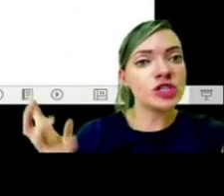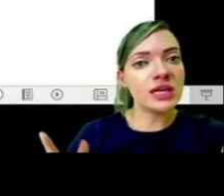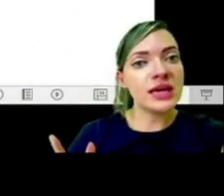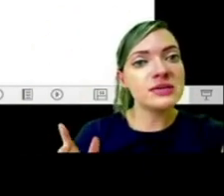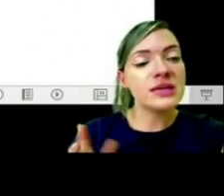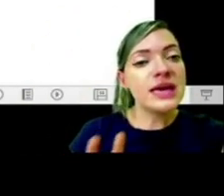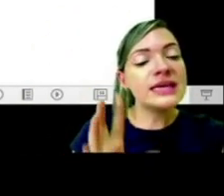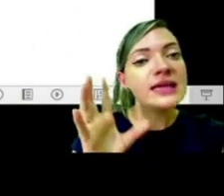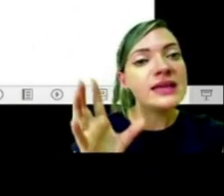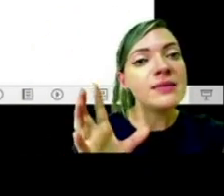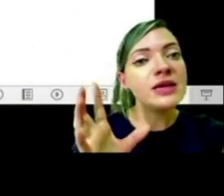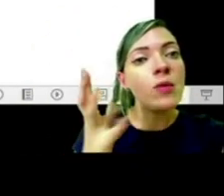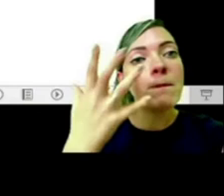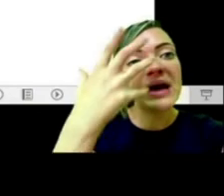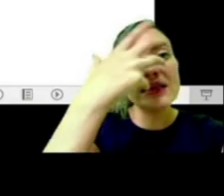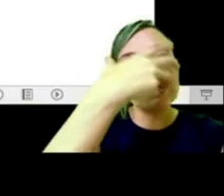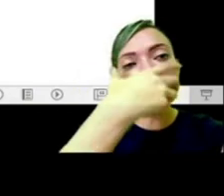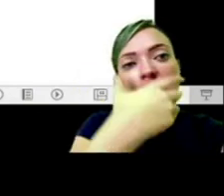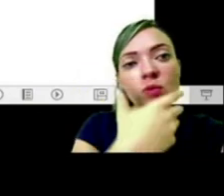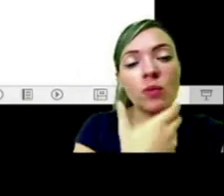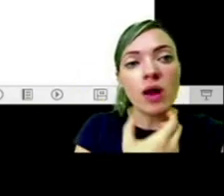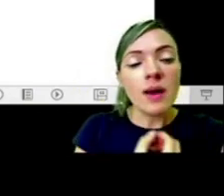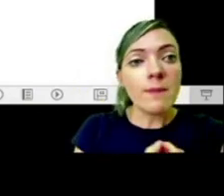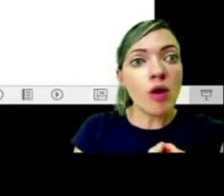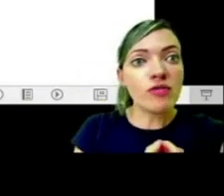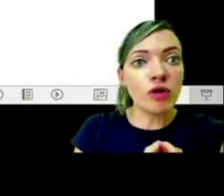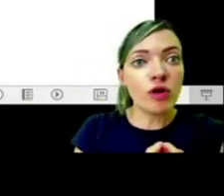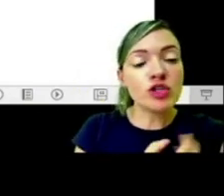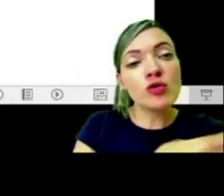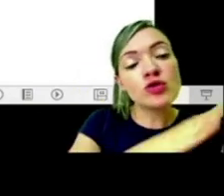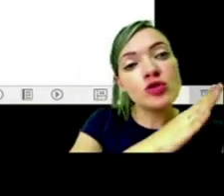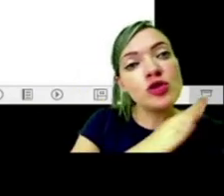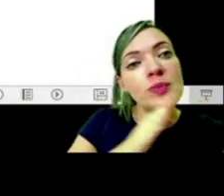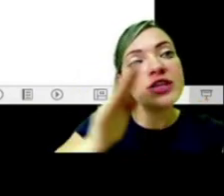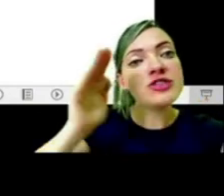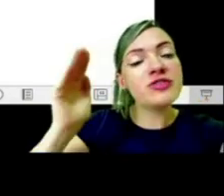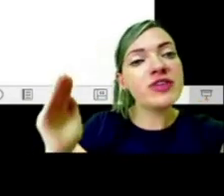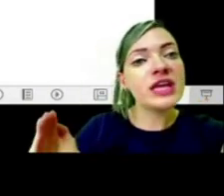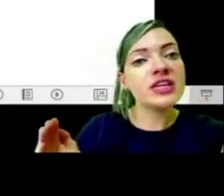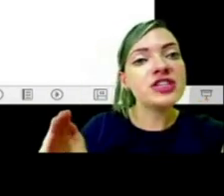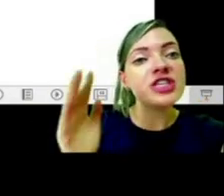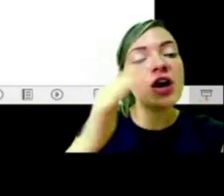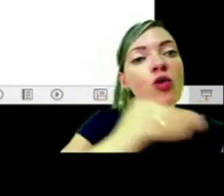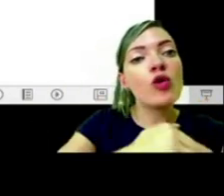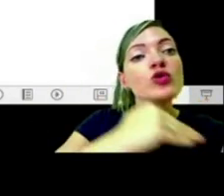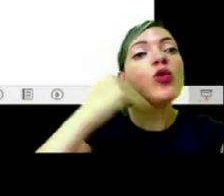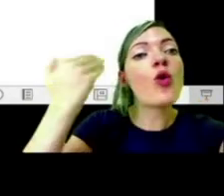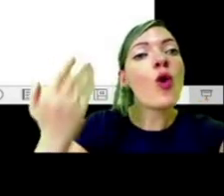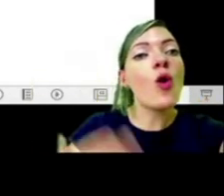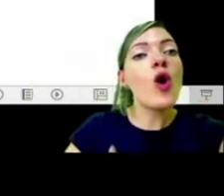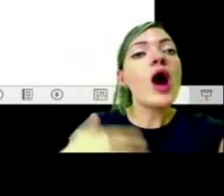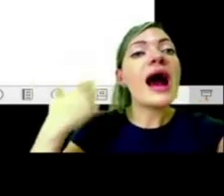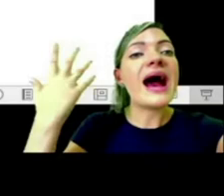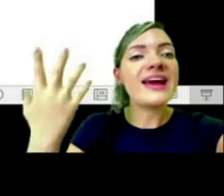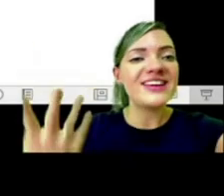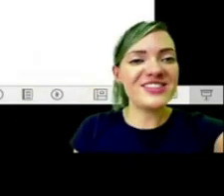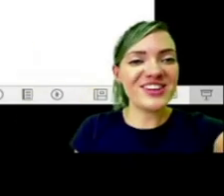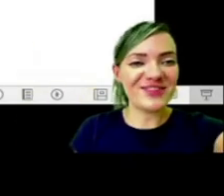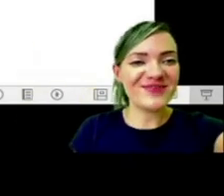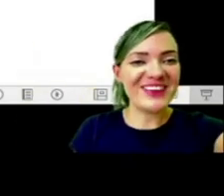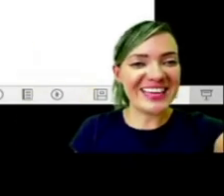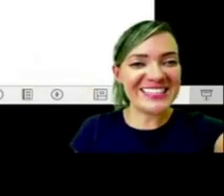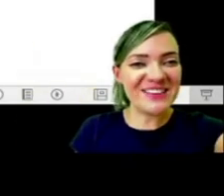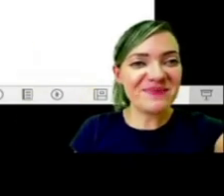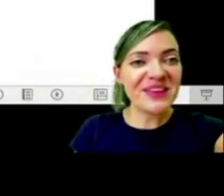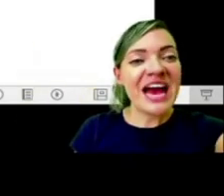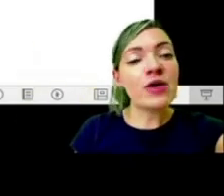vários continentes, que determina um padrão morfológico sutilmente diferente de acordo com a